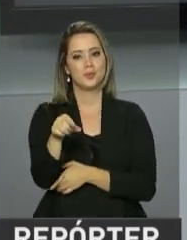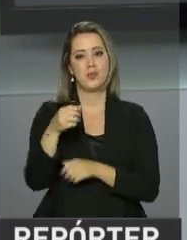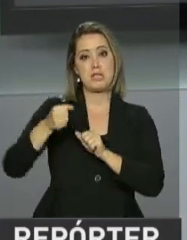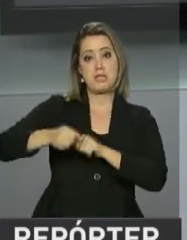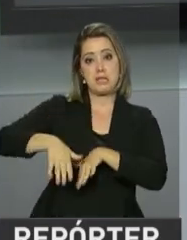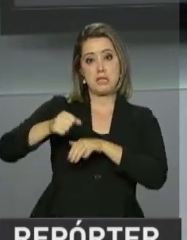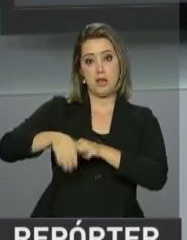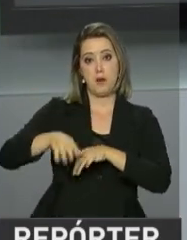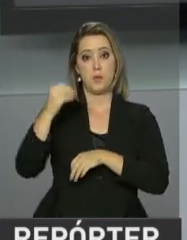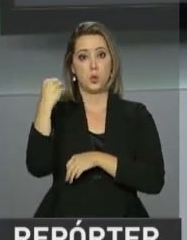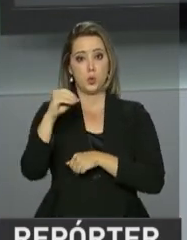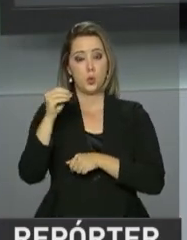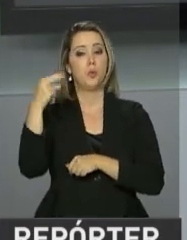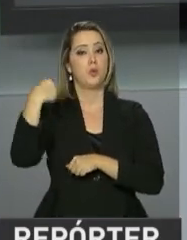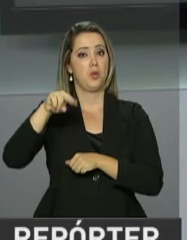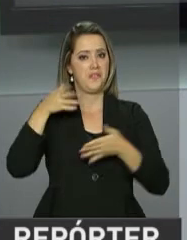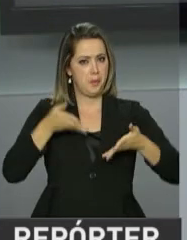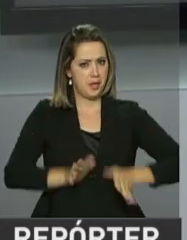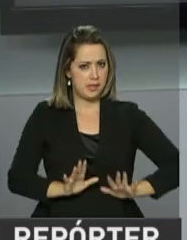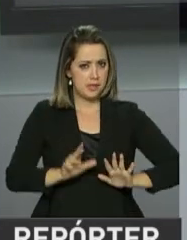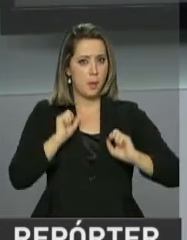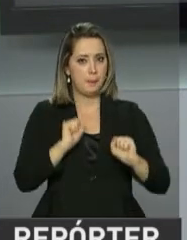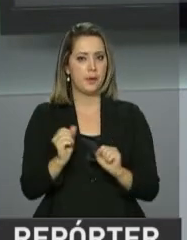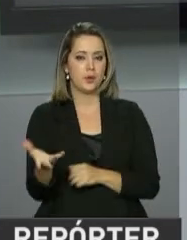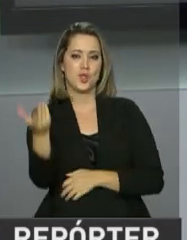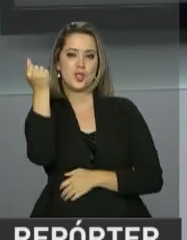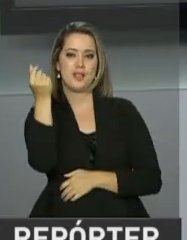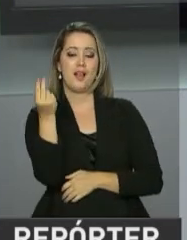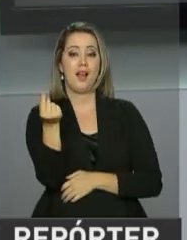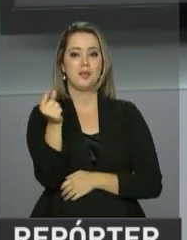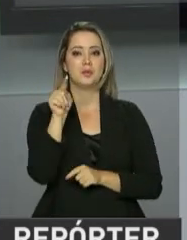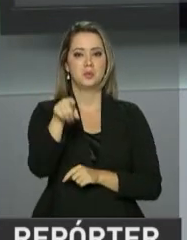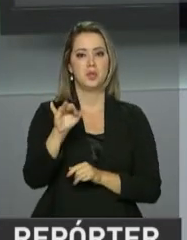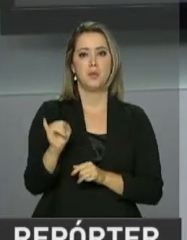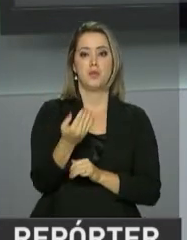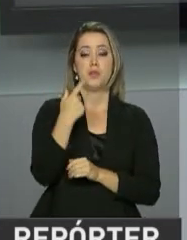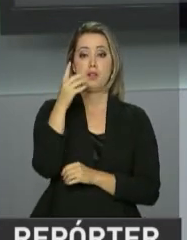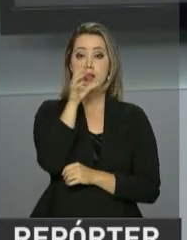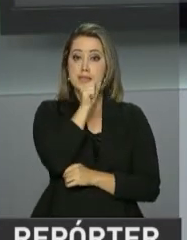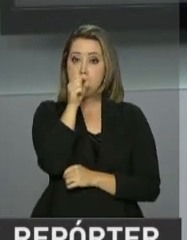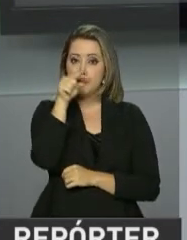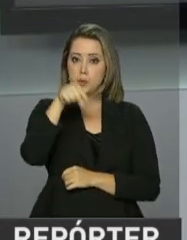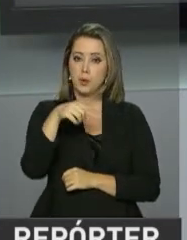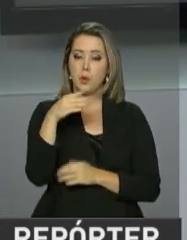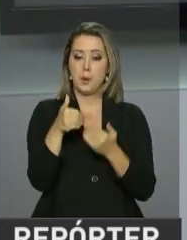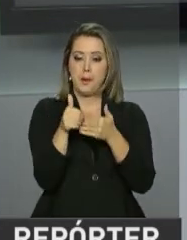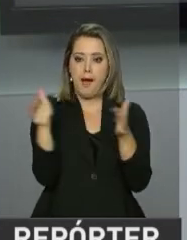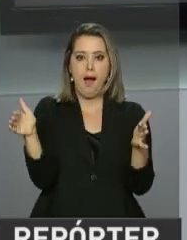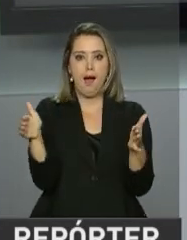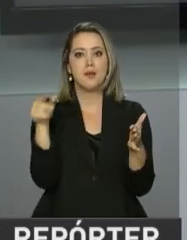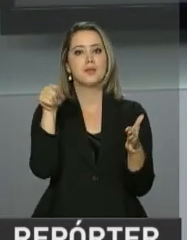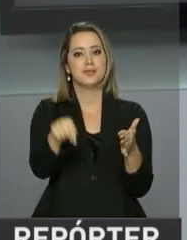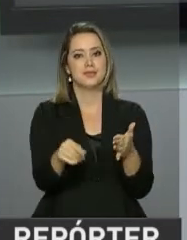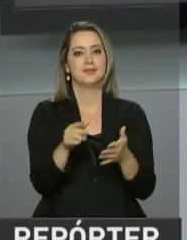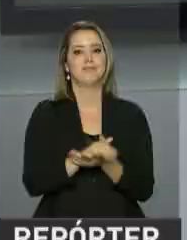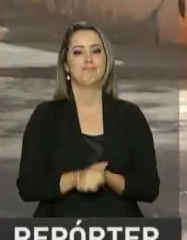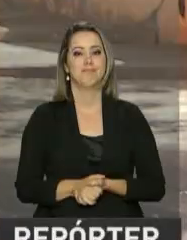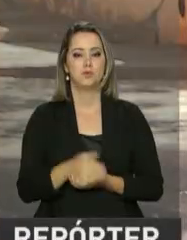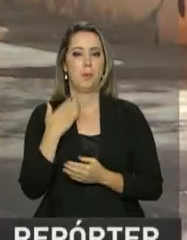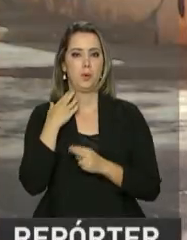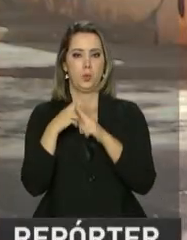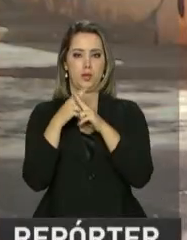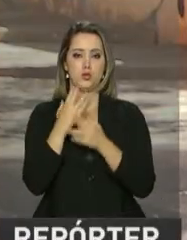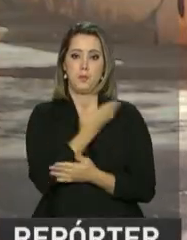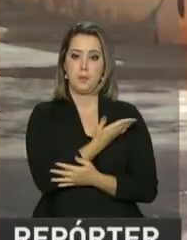outubro e novembro o trabalhador pode aproveitar porque as agências da caixa vão estar abertas neste sábado